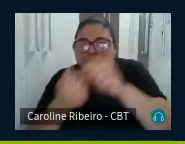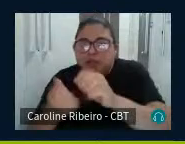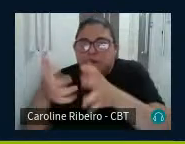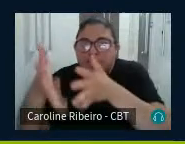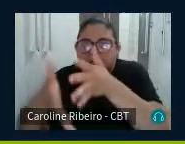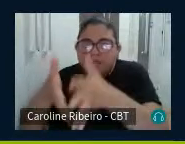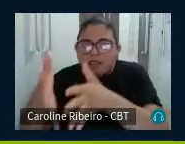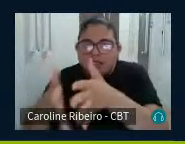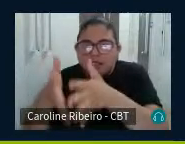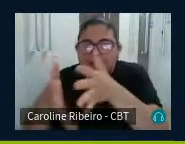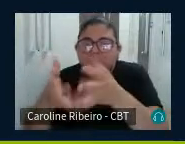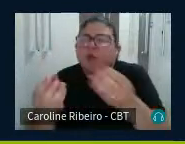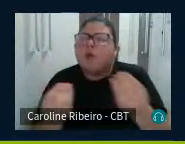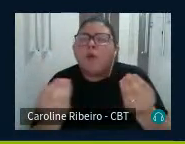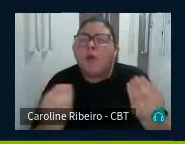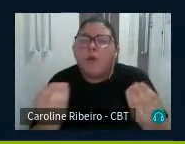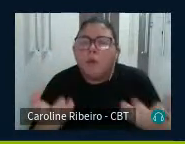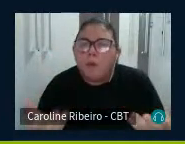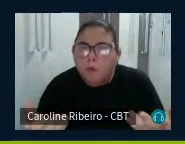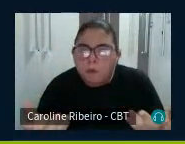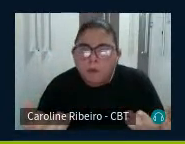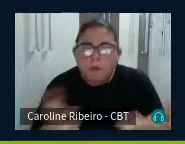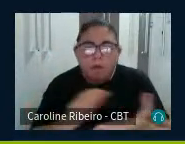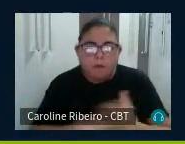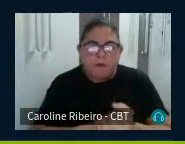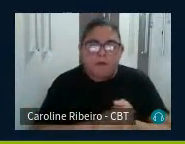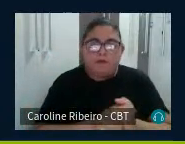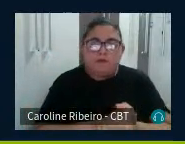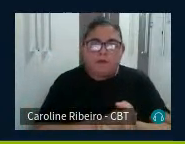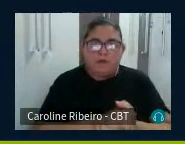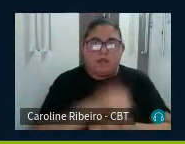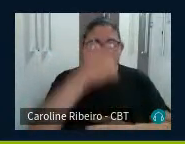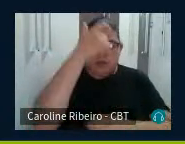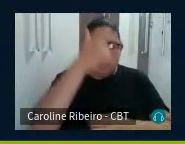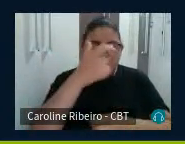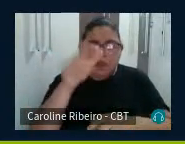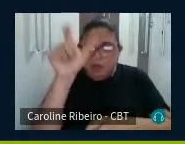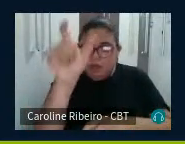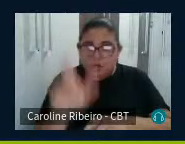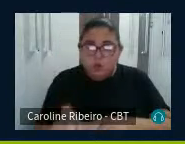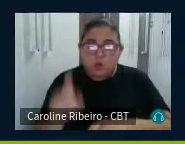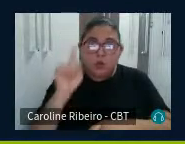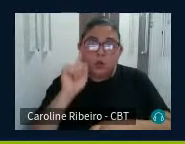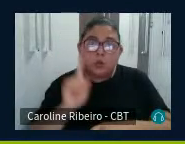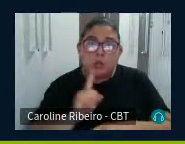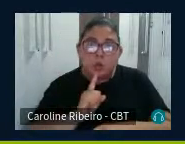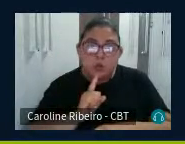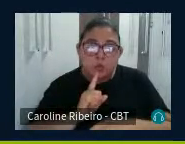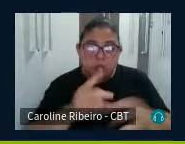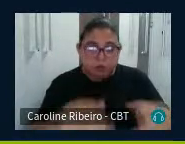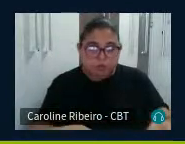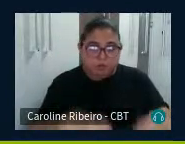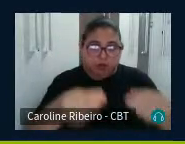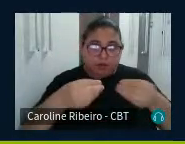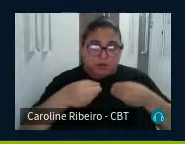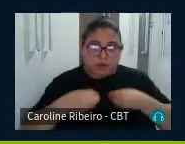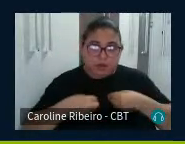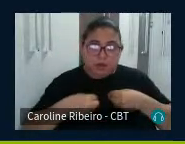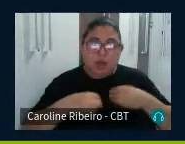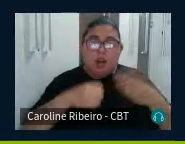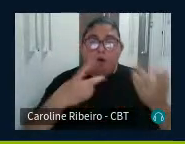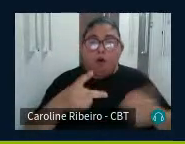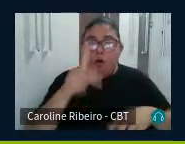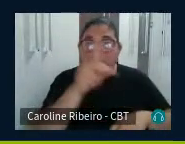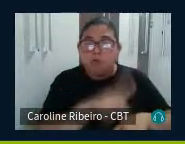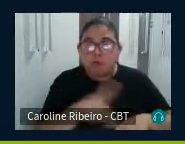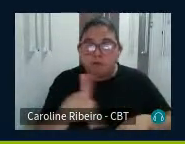Então, como que é feito? Essa pessoa que precisa da tradução, ela entrega em tempo prévio, com acesso